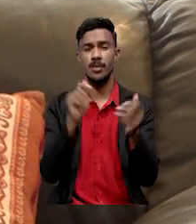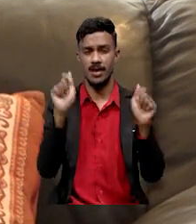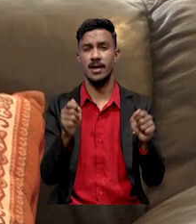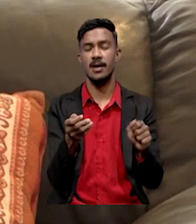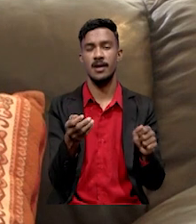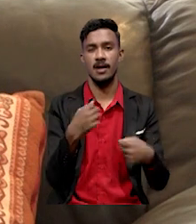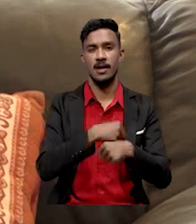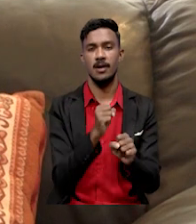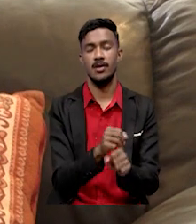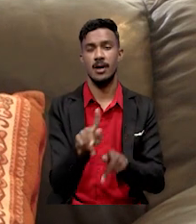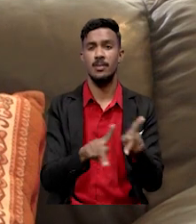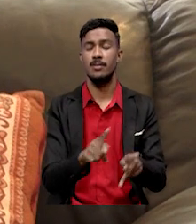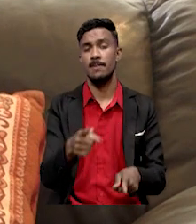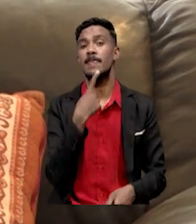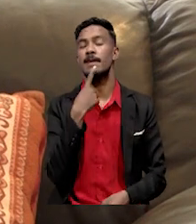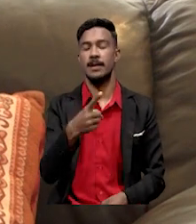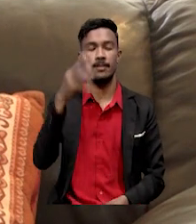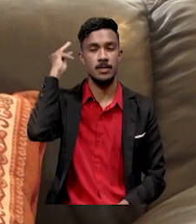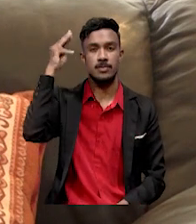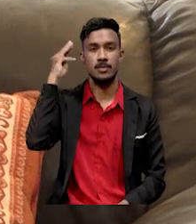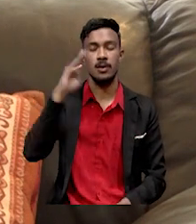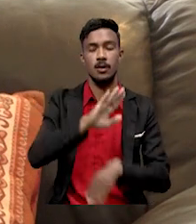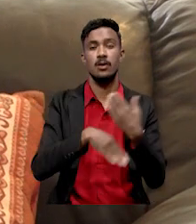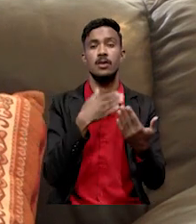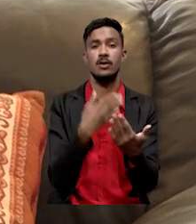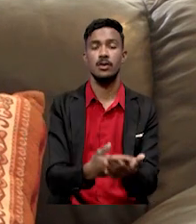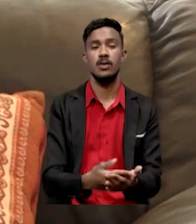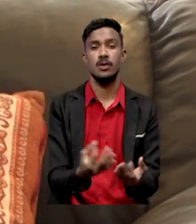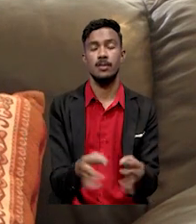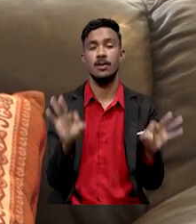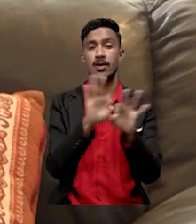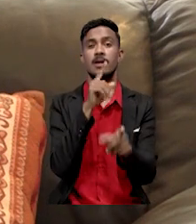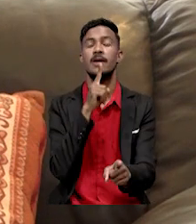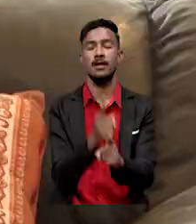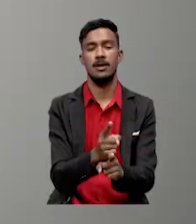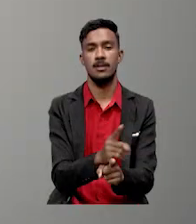Nem mudança de mentalidade. Ainda nem é muito importante ter isso.